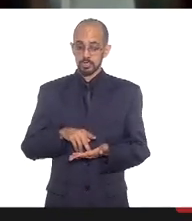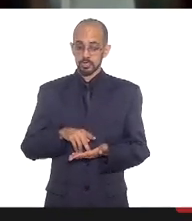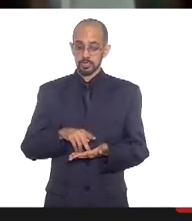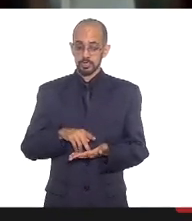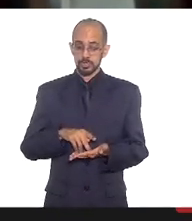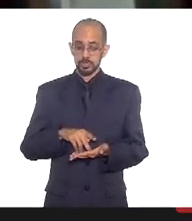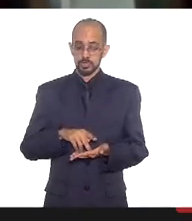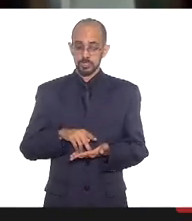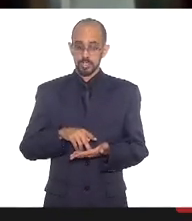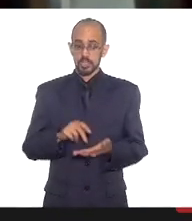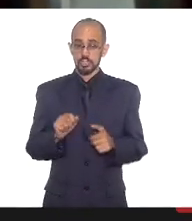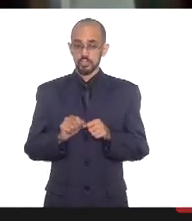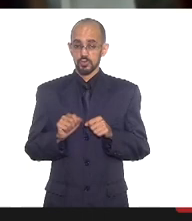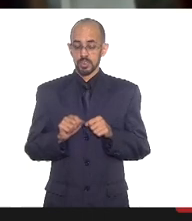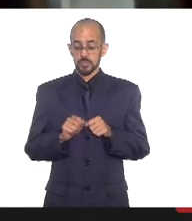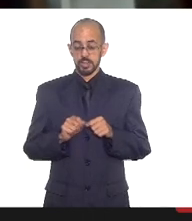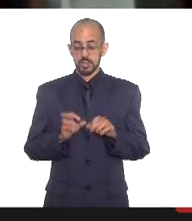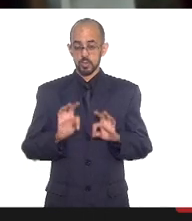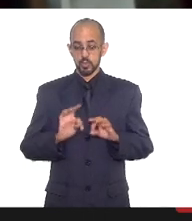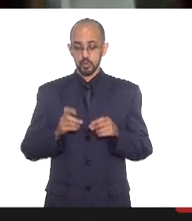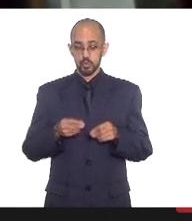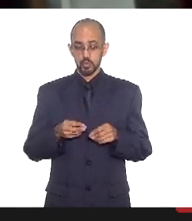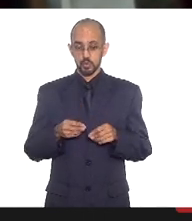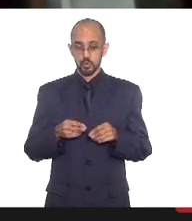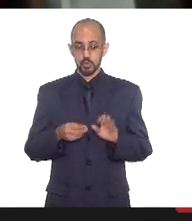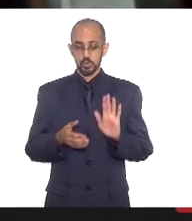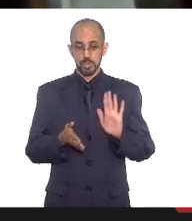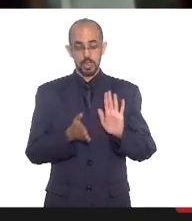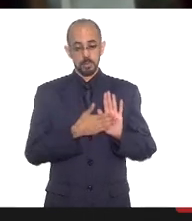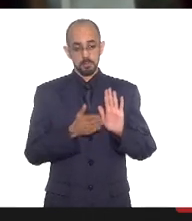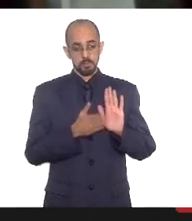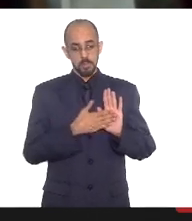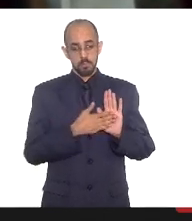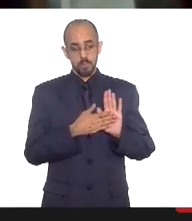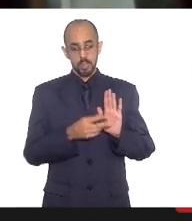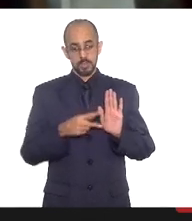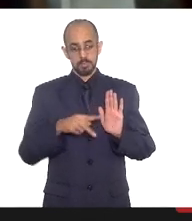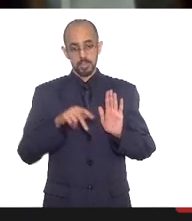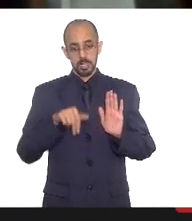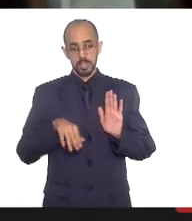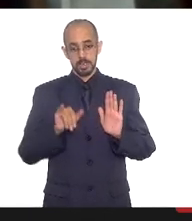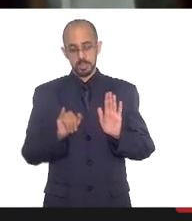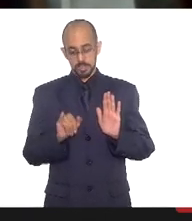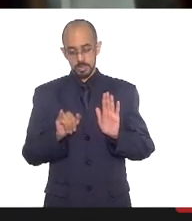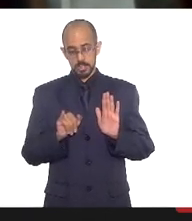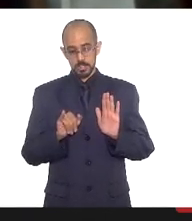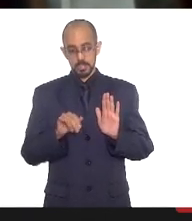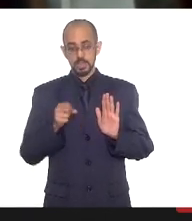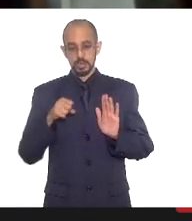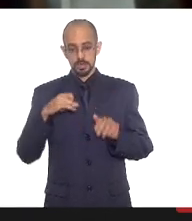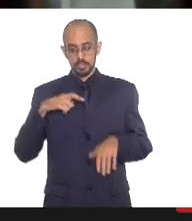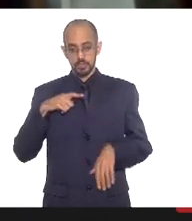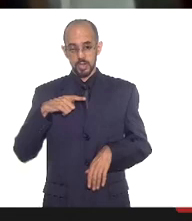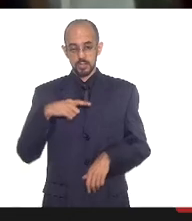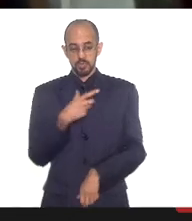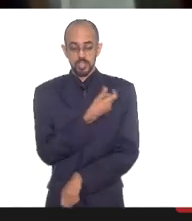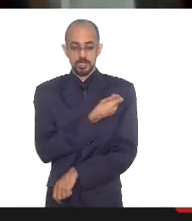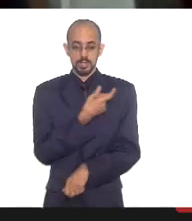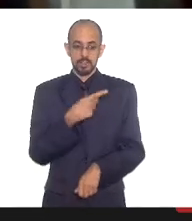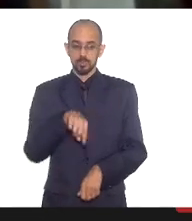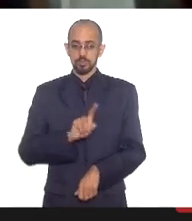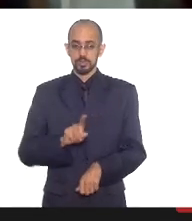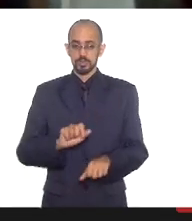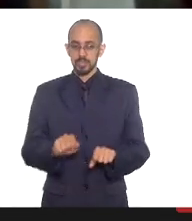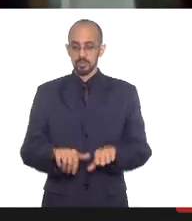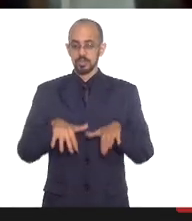executando aquilo que é prevista preconizado Plano Nacional de imunização tendo vacina a gente não estarei aqui fazendo